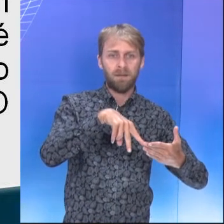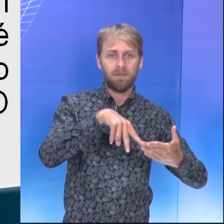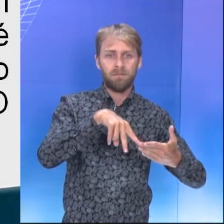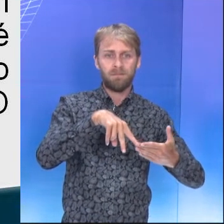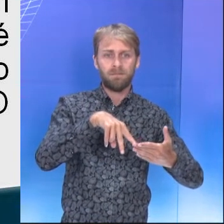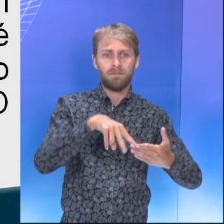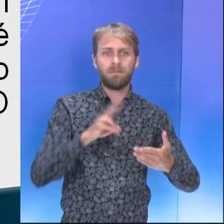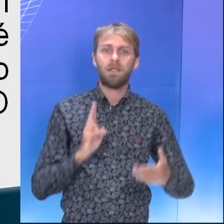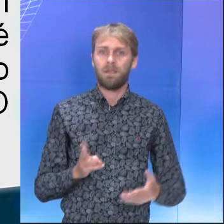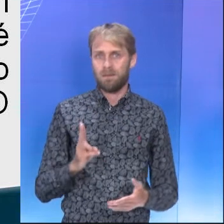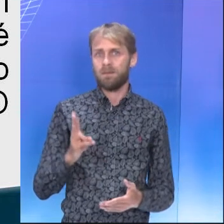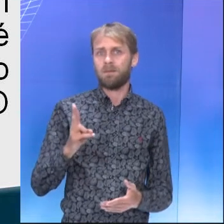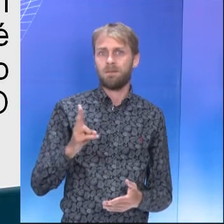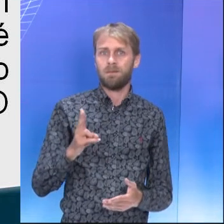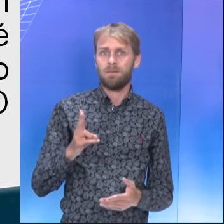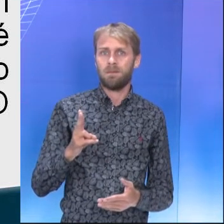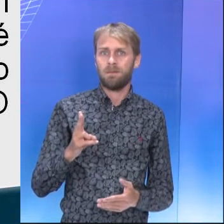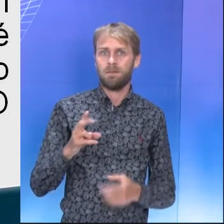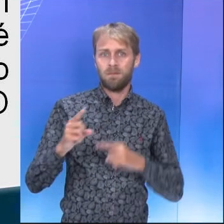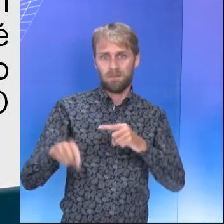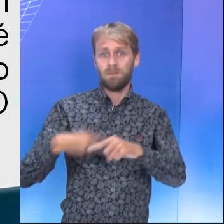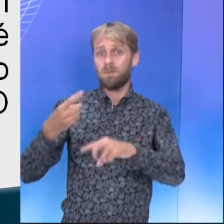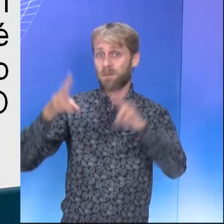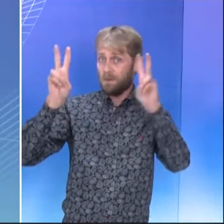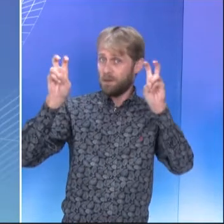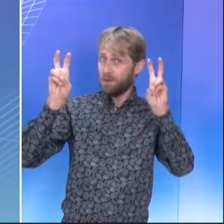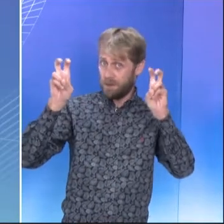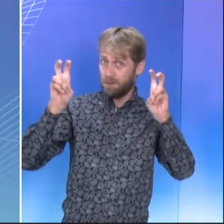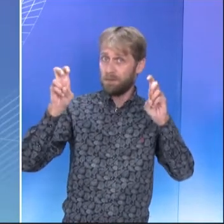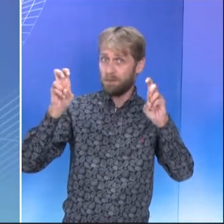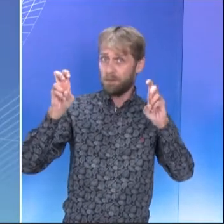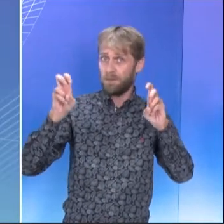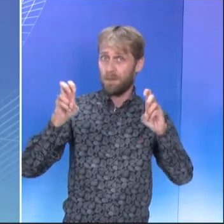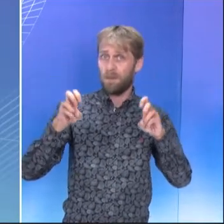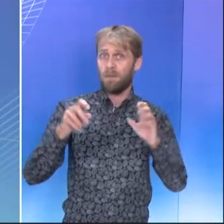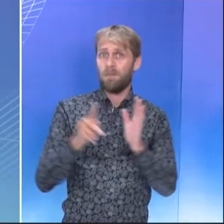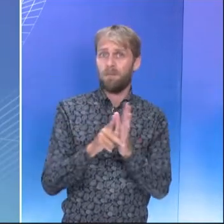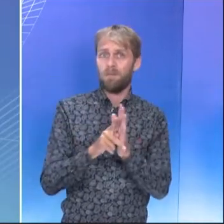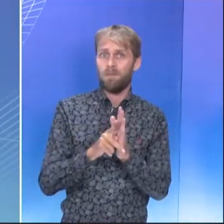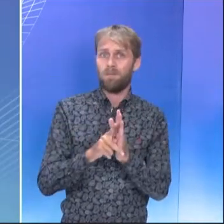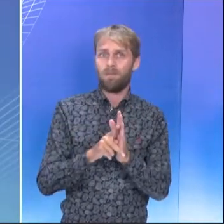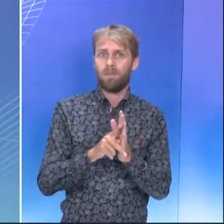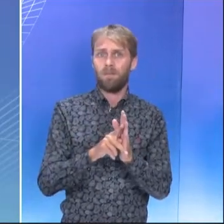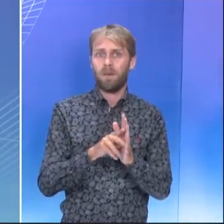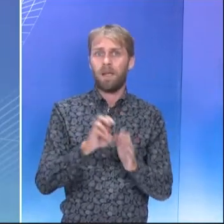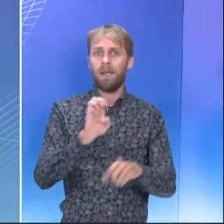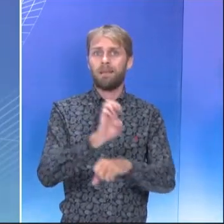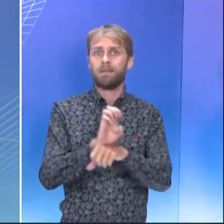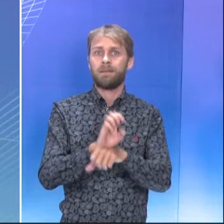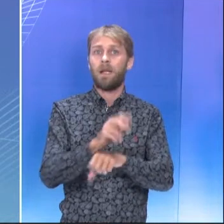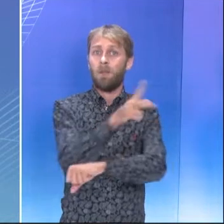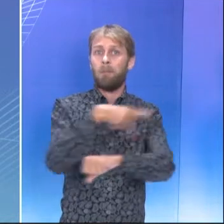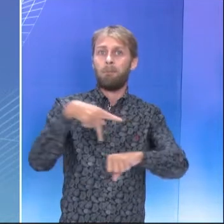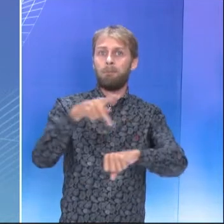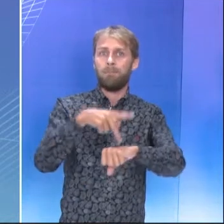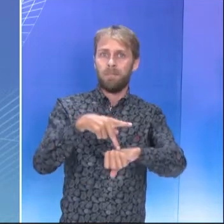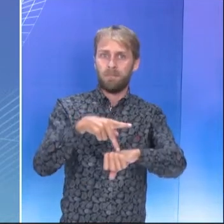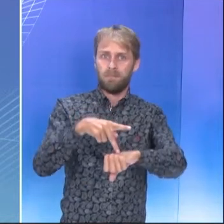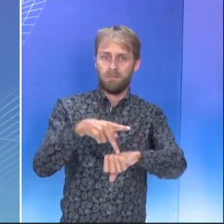na sequência, assim, ele é o próximo tema, que vai trabalhar sobre a questão dos Estados nacionais.